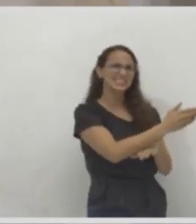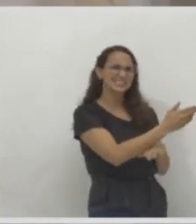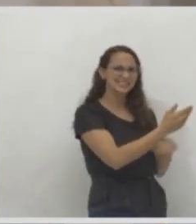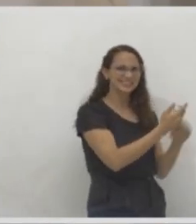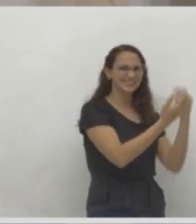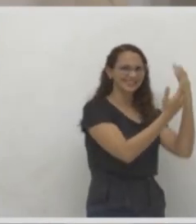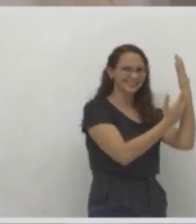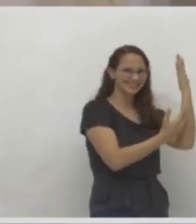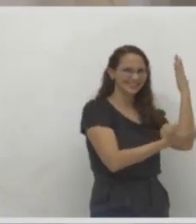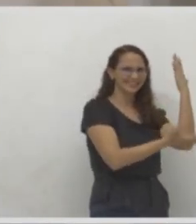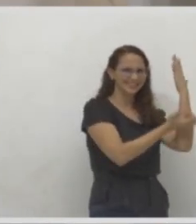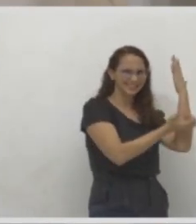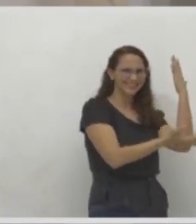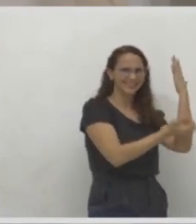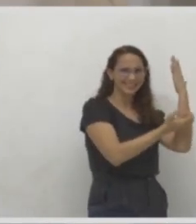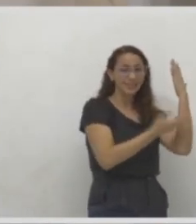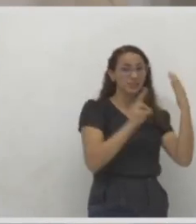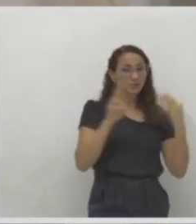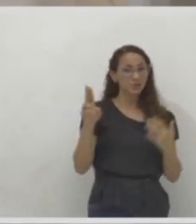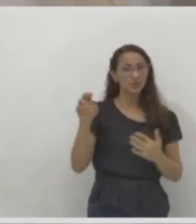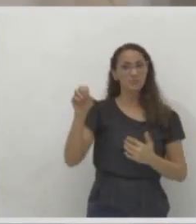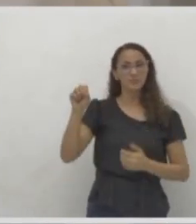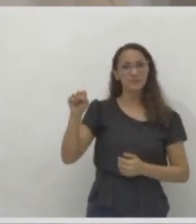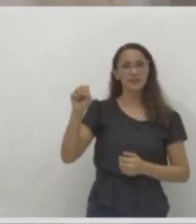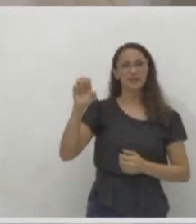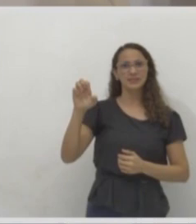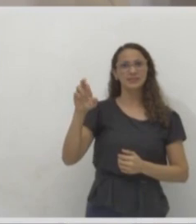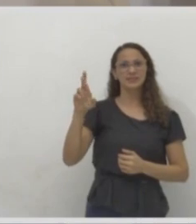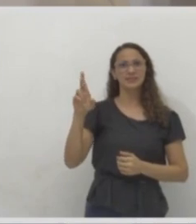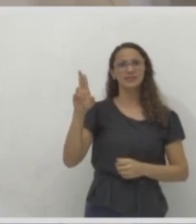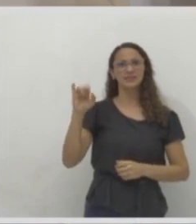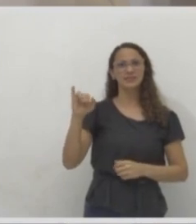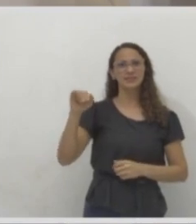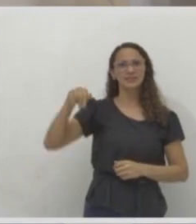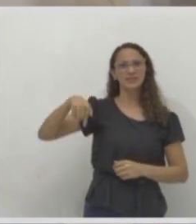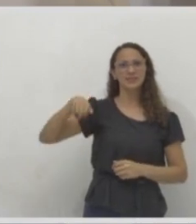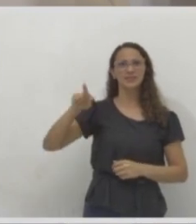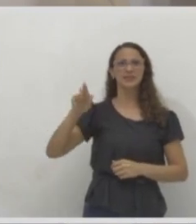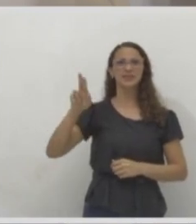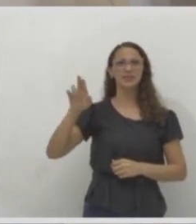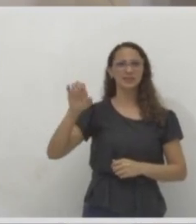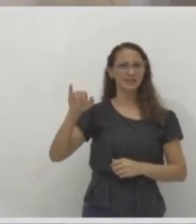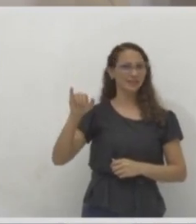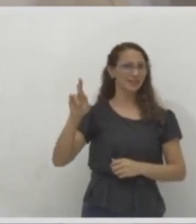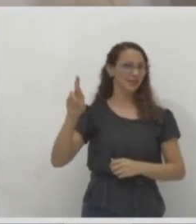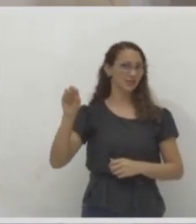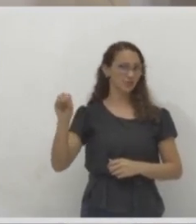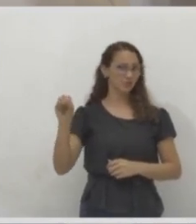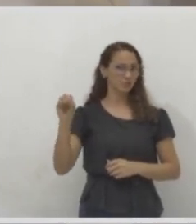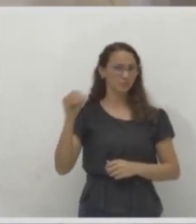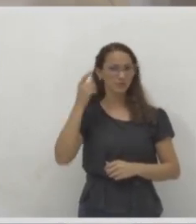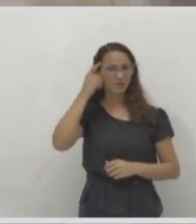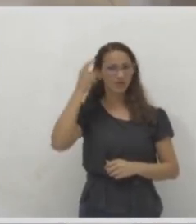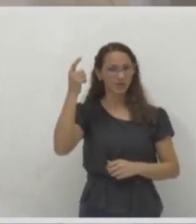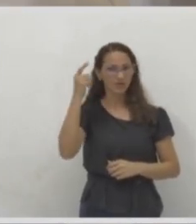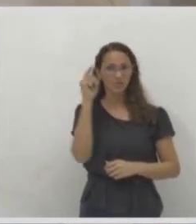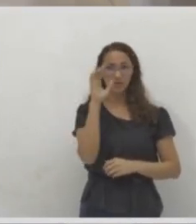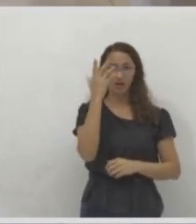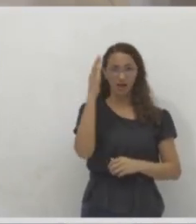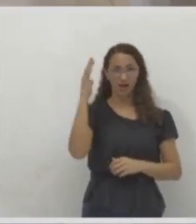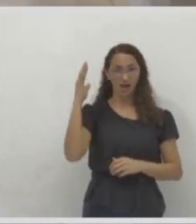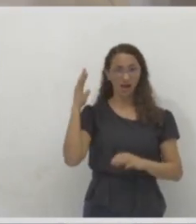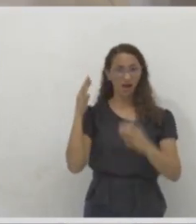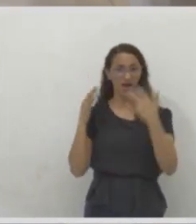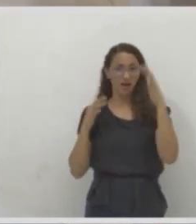ter a noção de que a seringueira ela é uma árvore nativa da Amazônia. Se você entrar